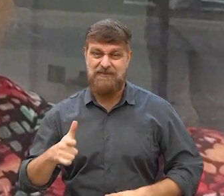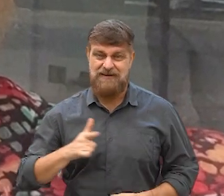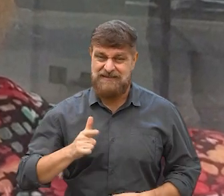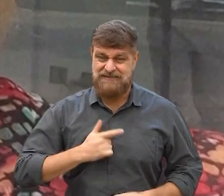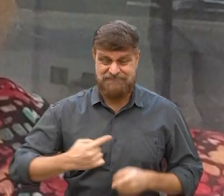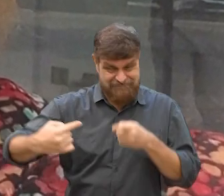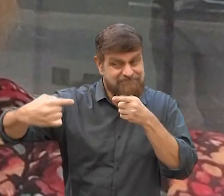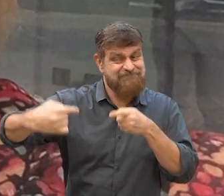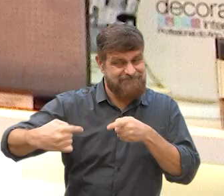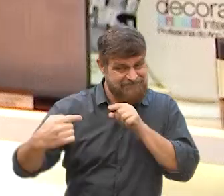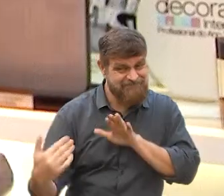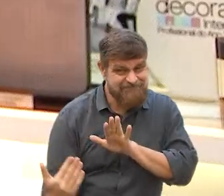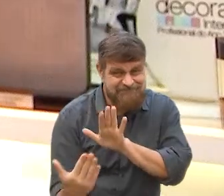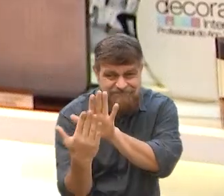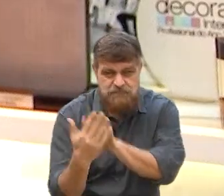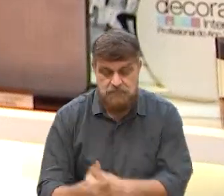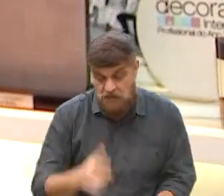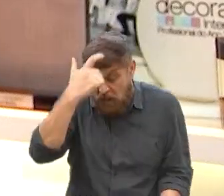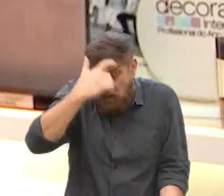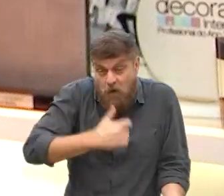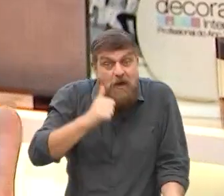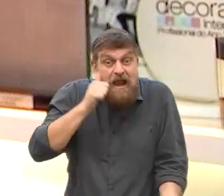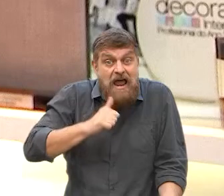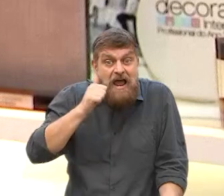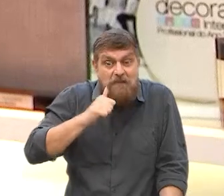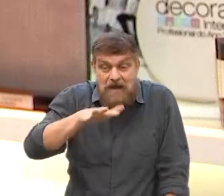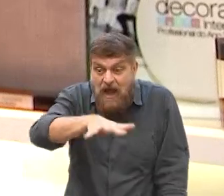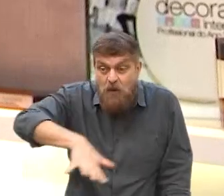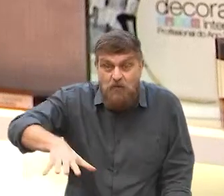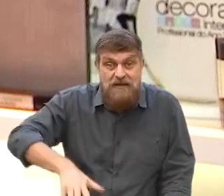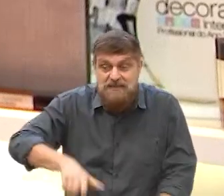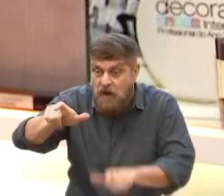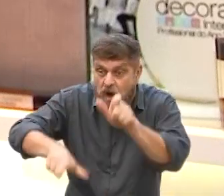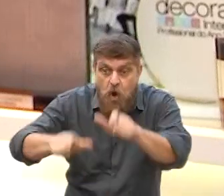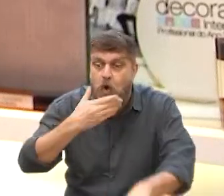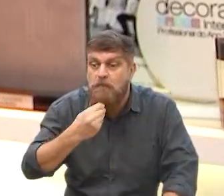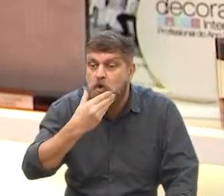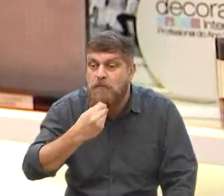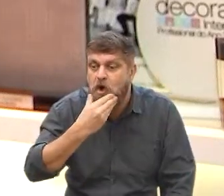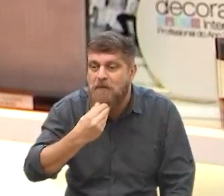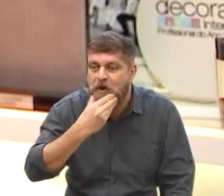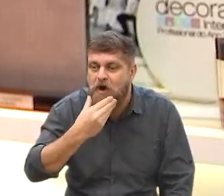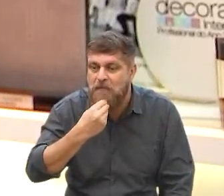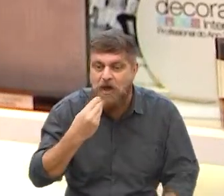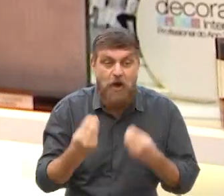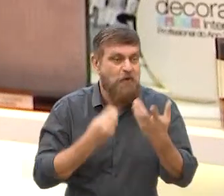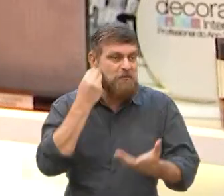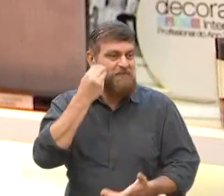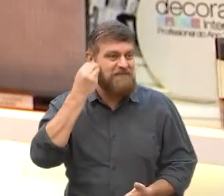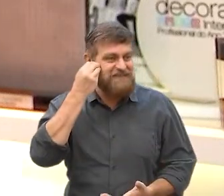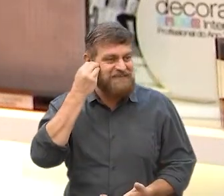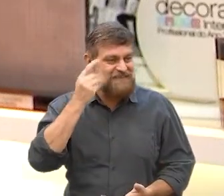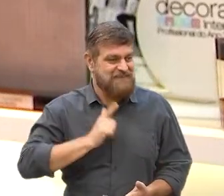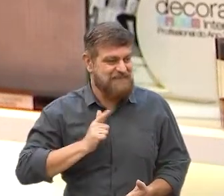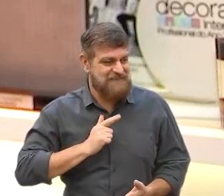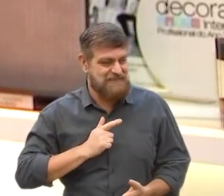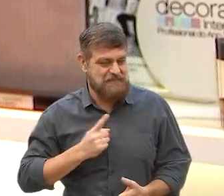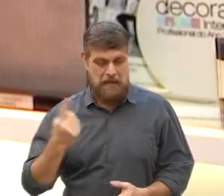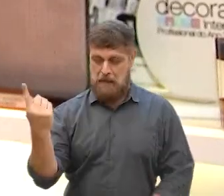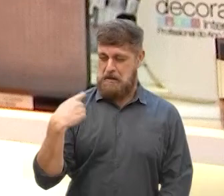mais que ela é um pouco centralizadora, mas ela tenta sempre passar para nós, né, esse legado, esse conhecimento, essa forma